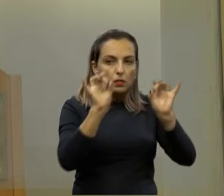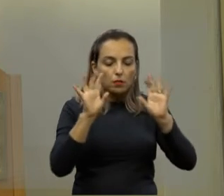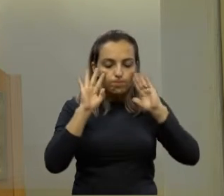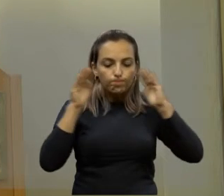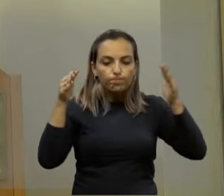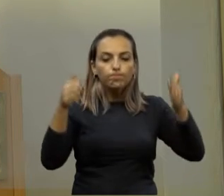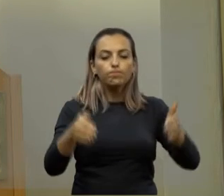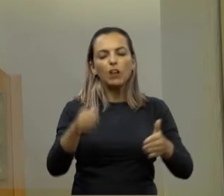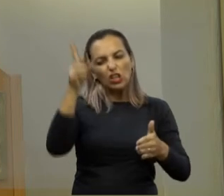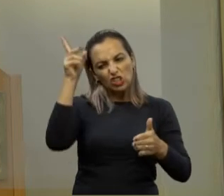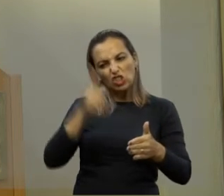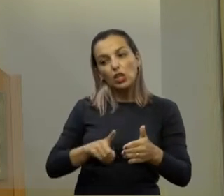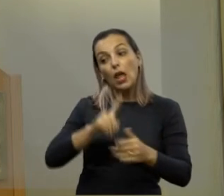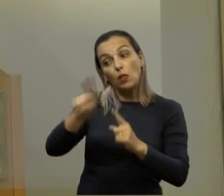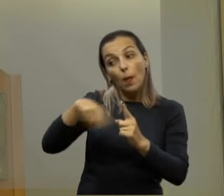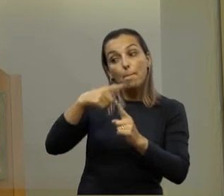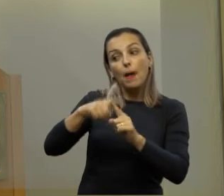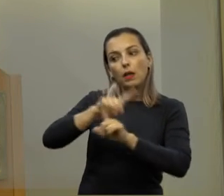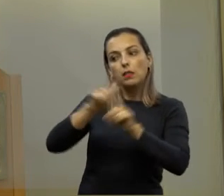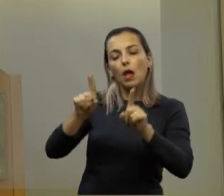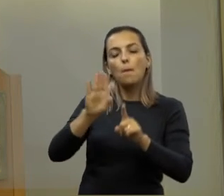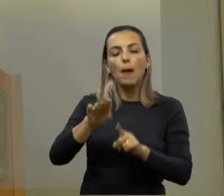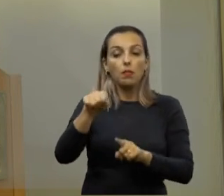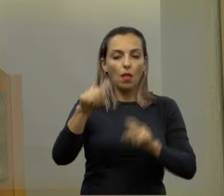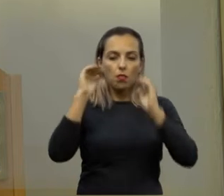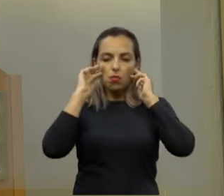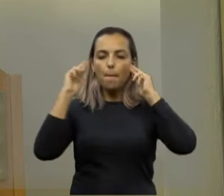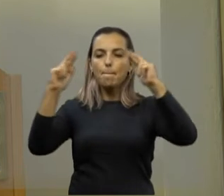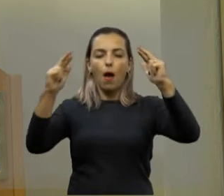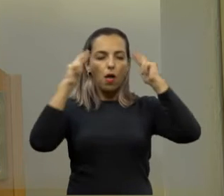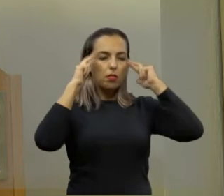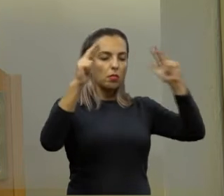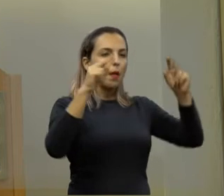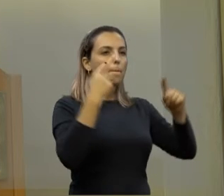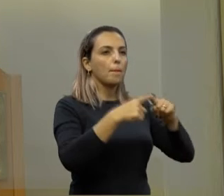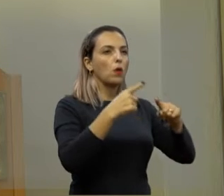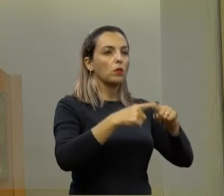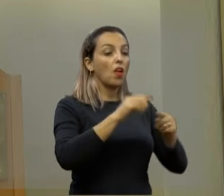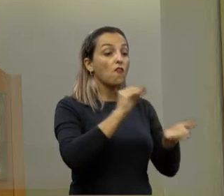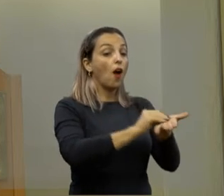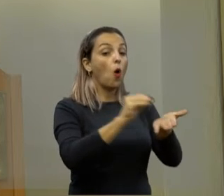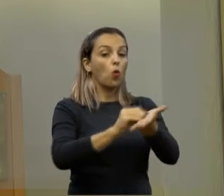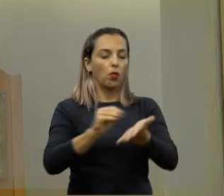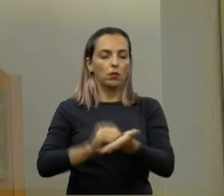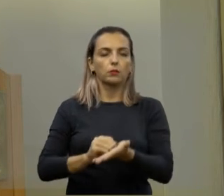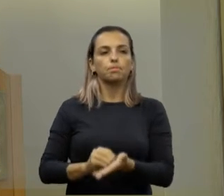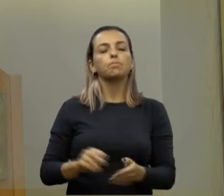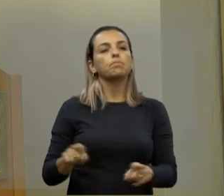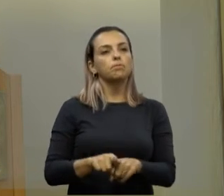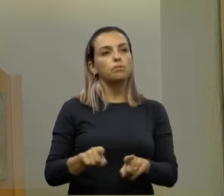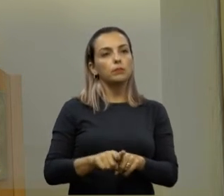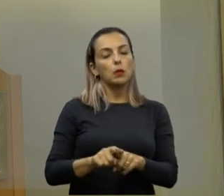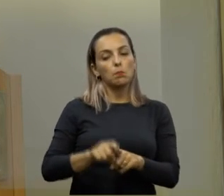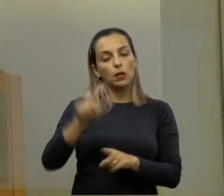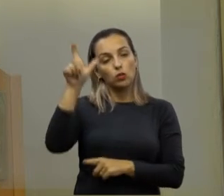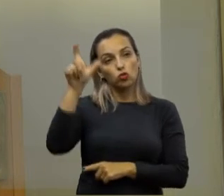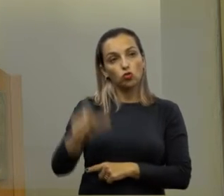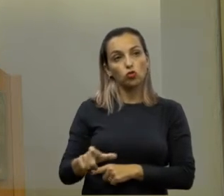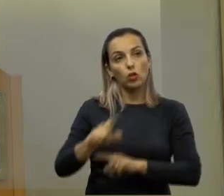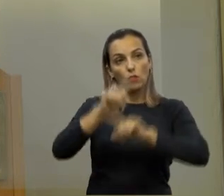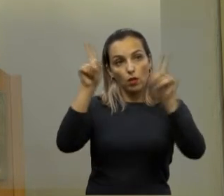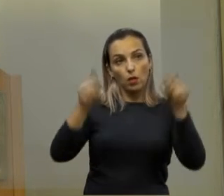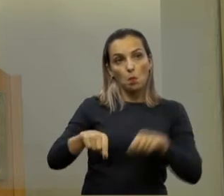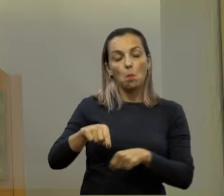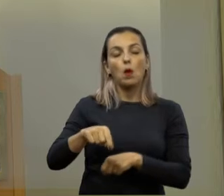direitos estas mas que eles merecem respeito porque ele tem respeito de menos e também para servidora pública que Oi